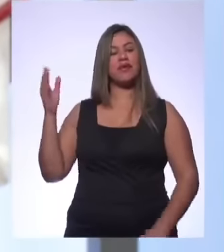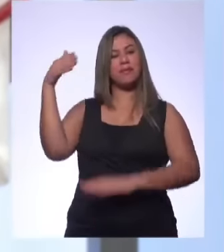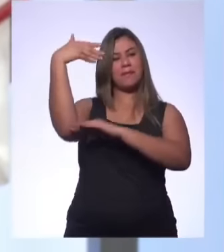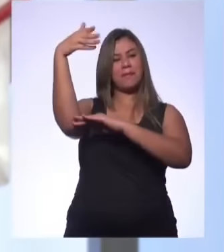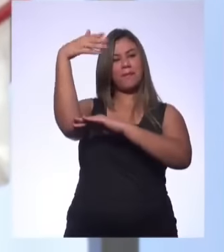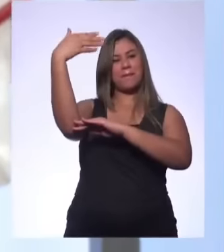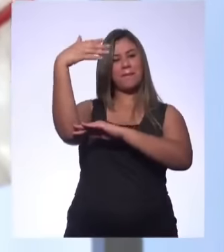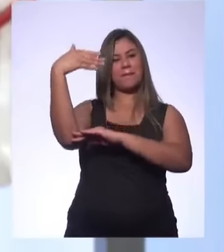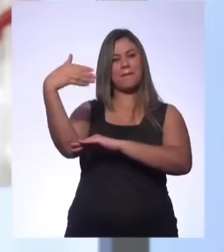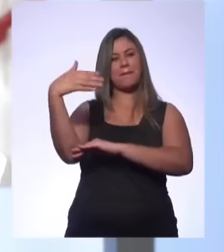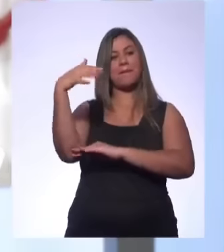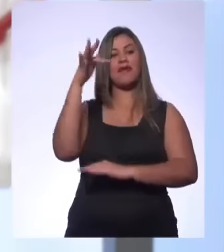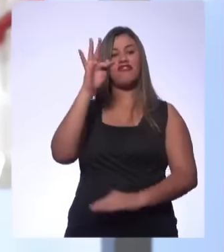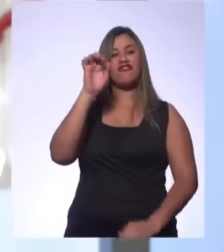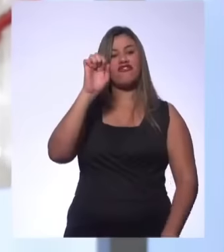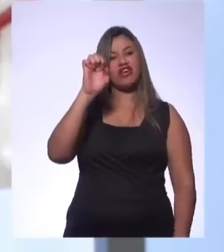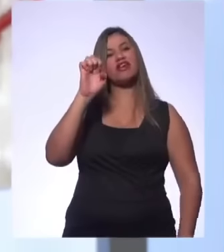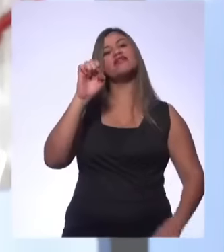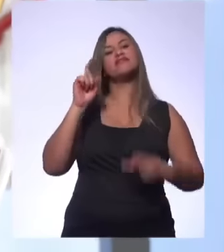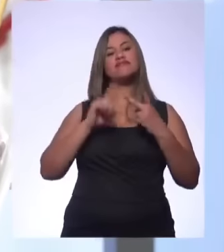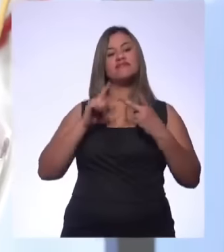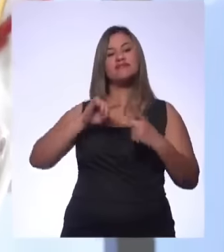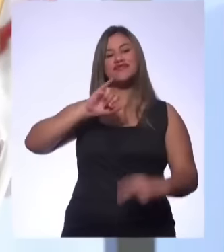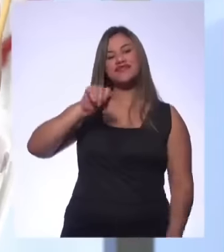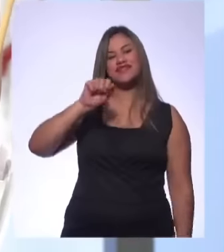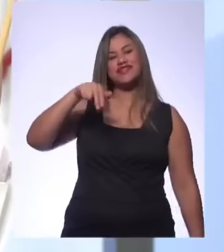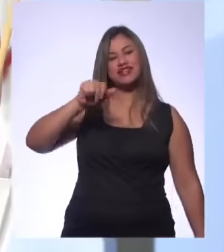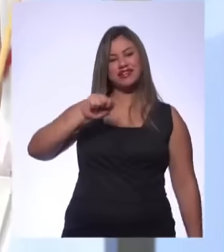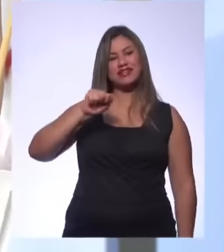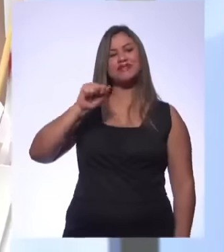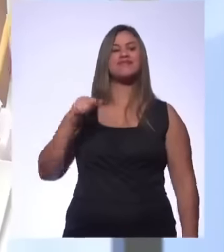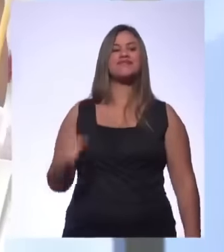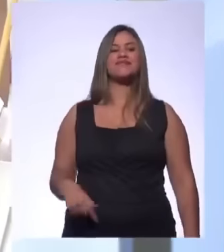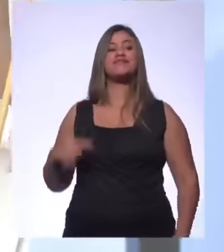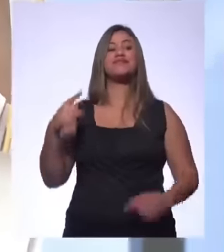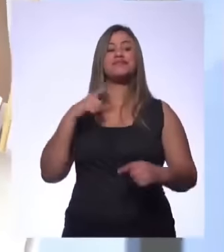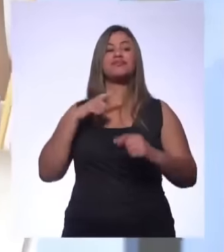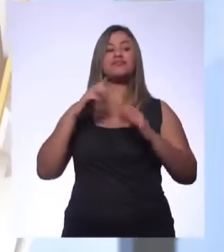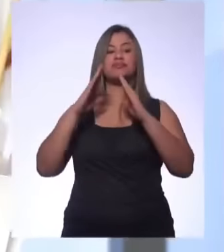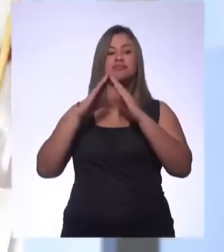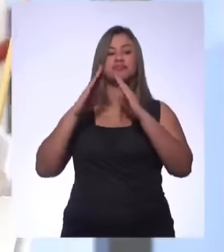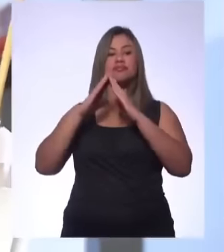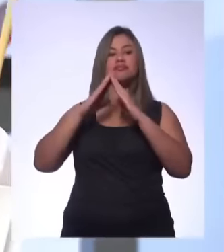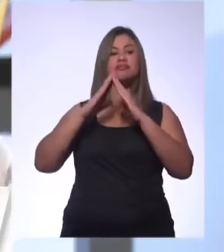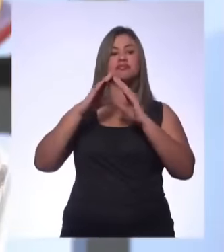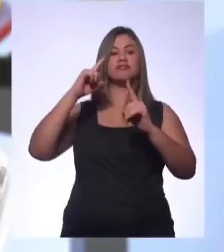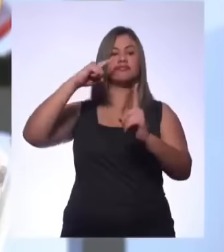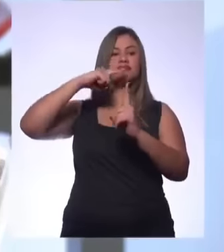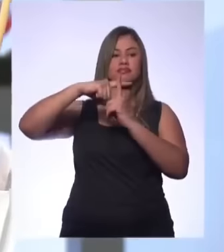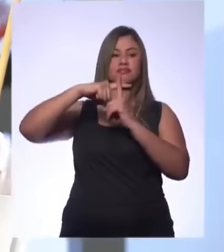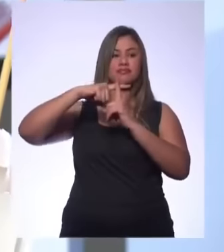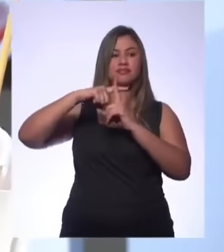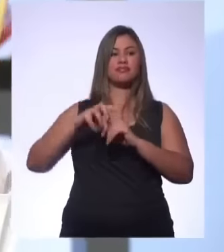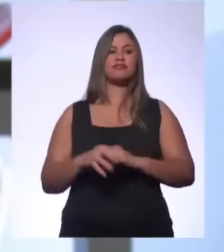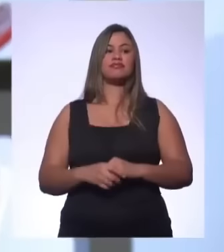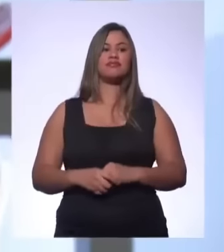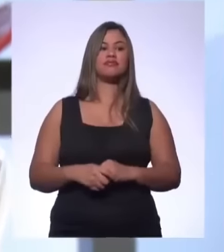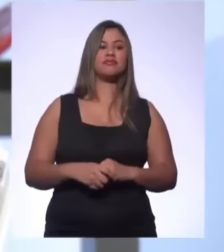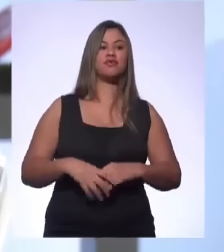né? Feijana. Nós temos aqui a igreja. Aqui, ó, a igreja. Aí tem aqui